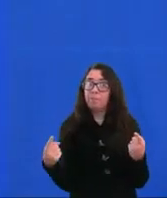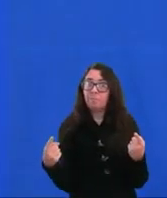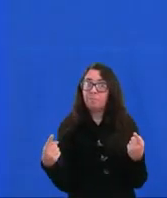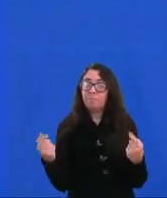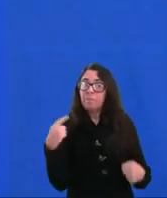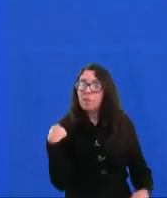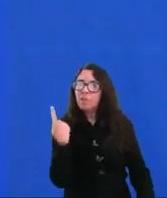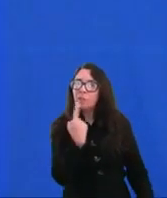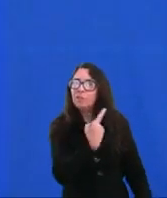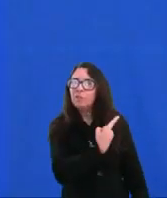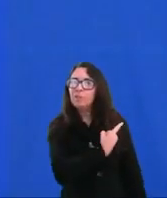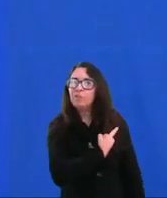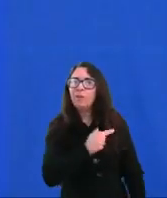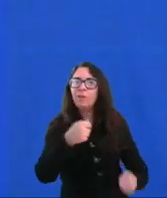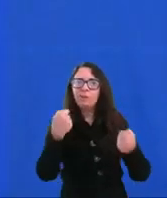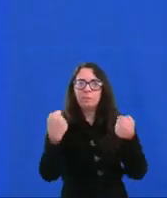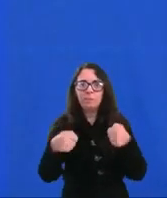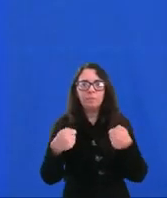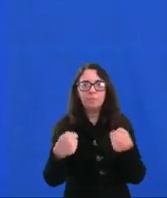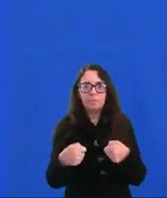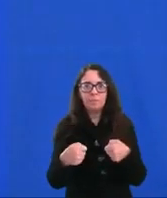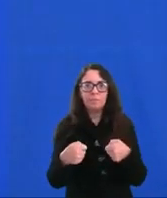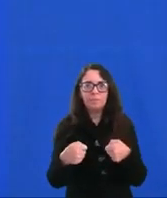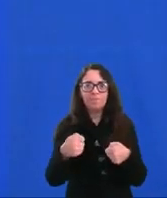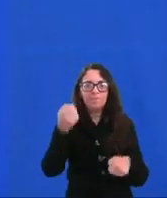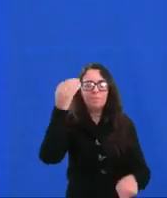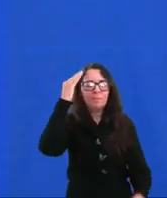nós precisamos servir o nosso próximo